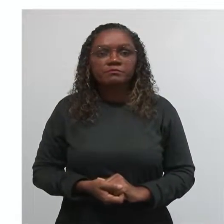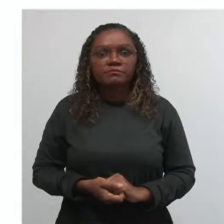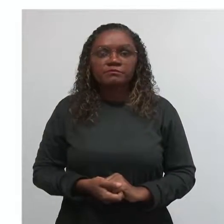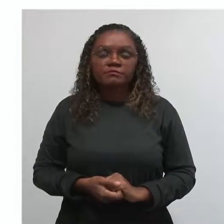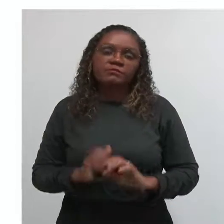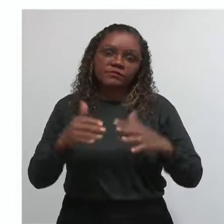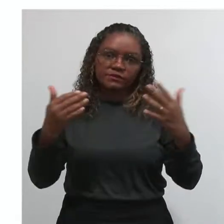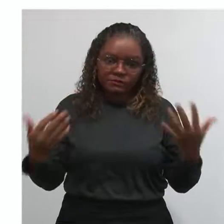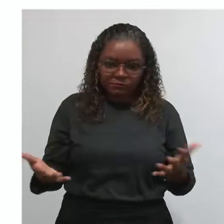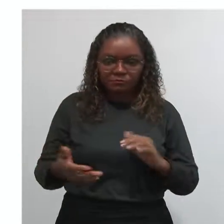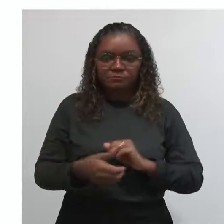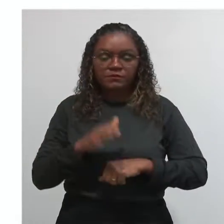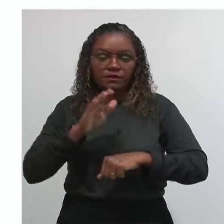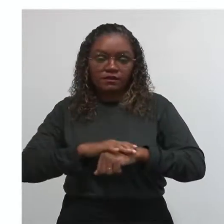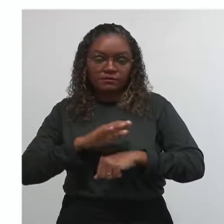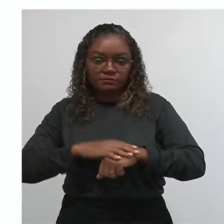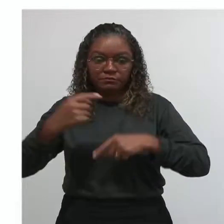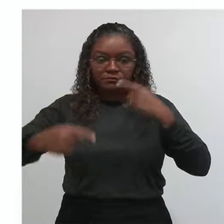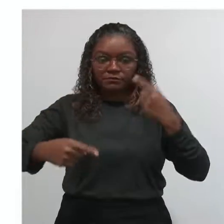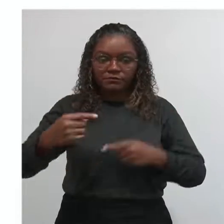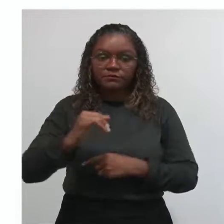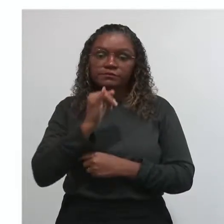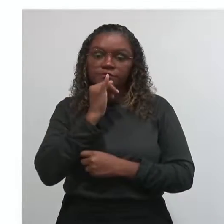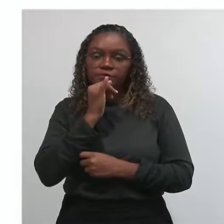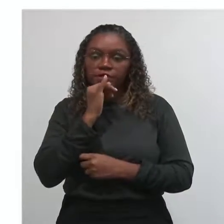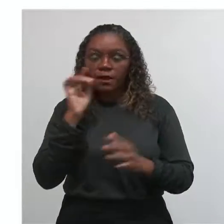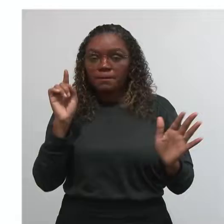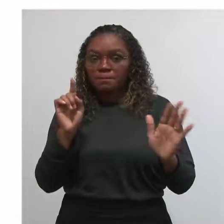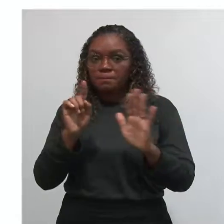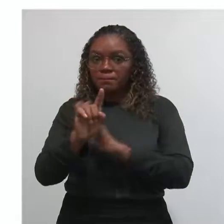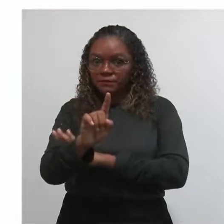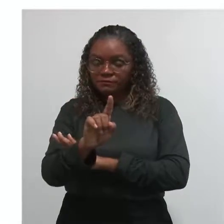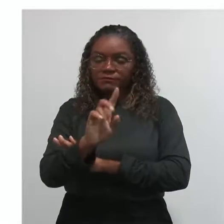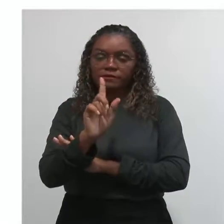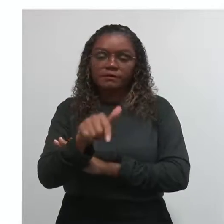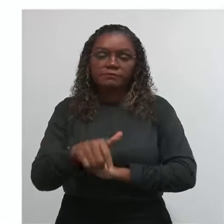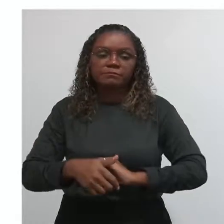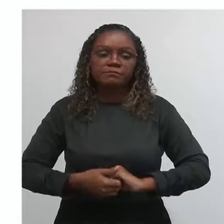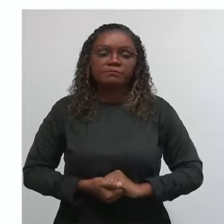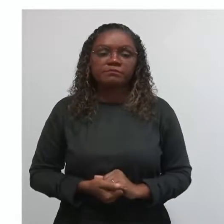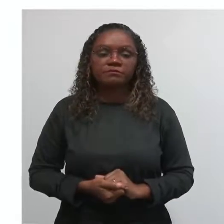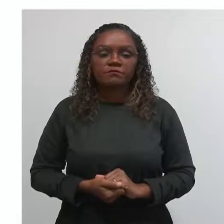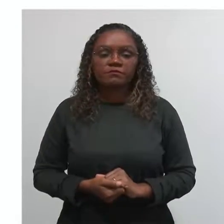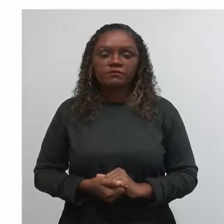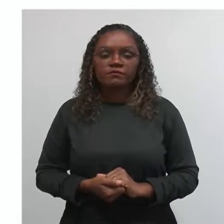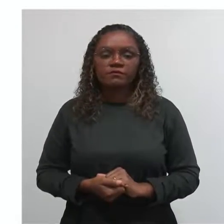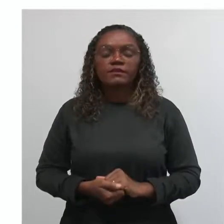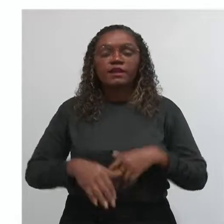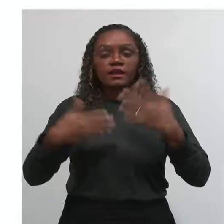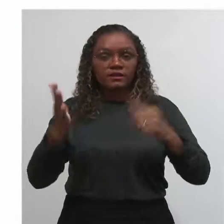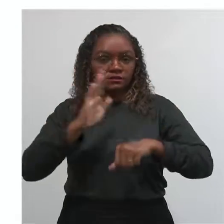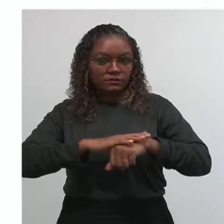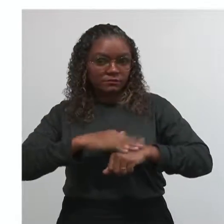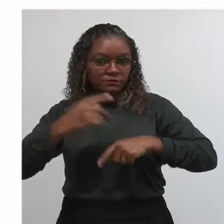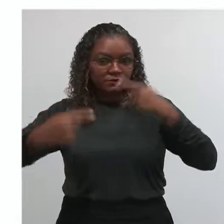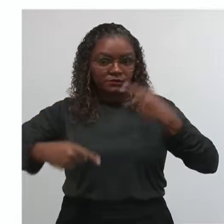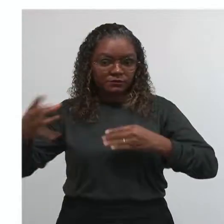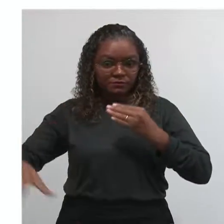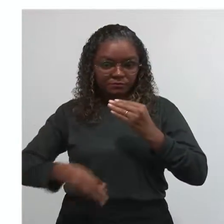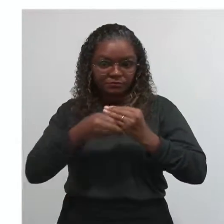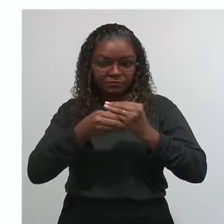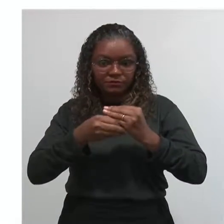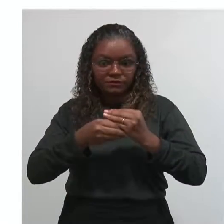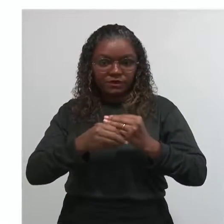a ação política. A pergunta-chave, né, para avaliação de políticas públicas é: a ação política implementada